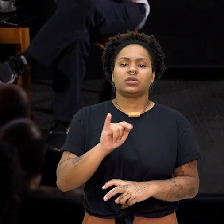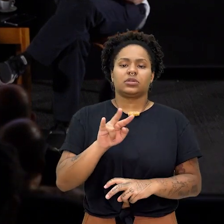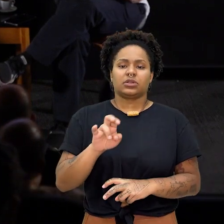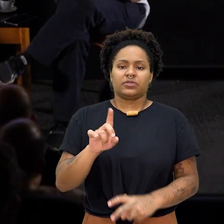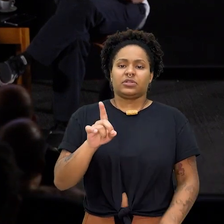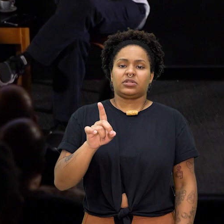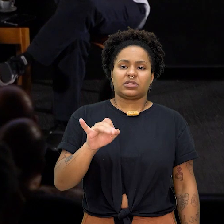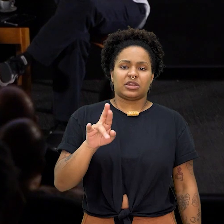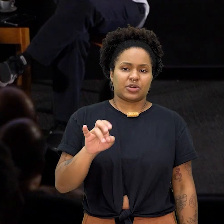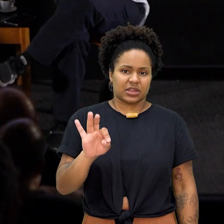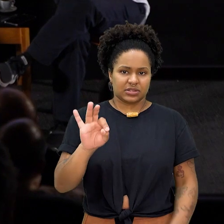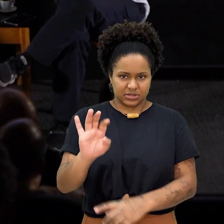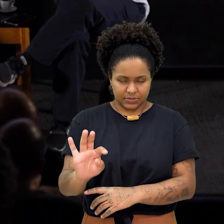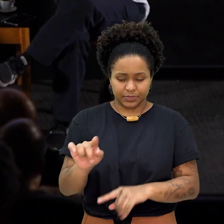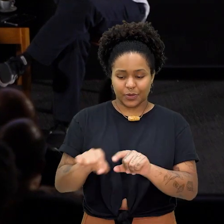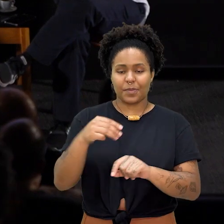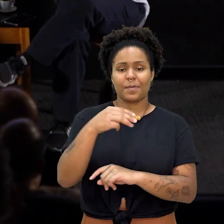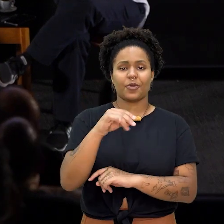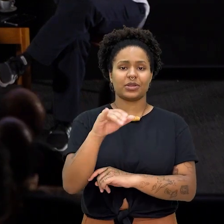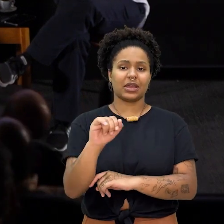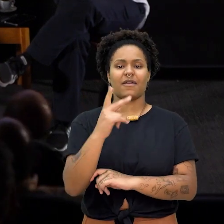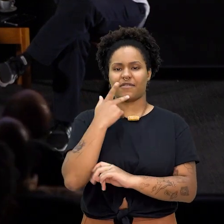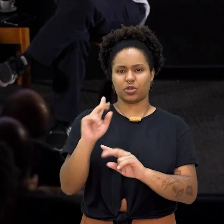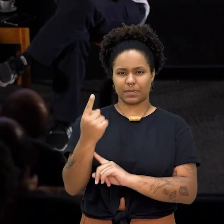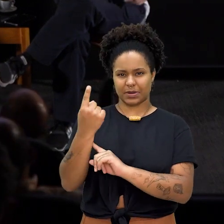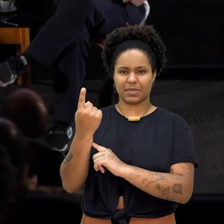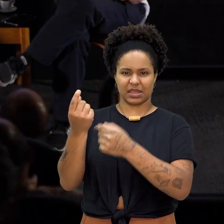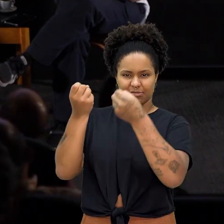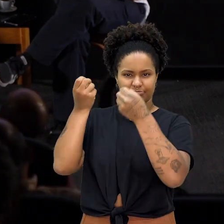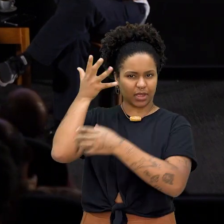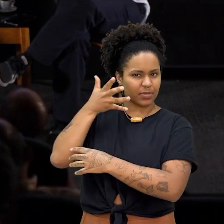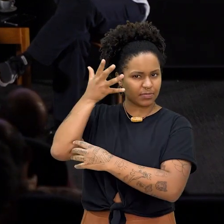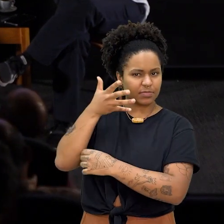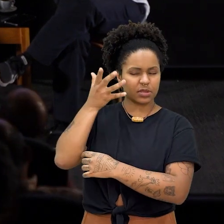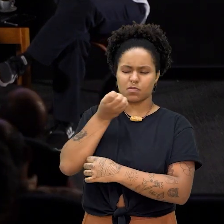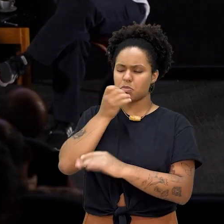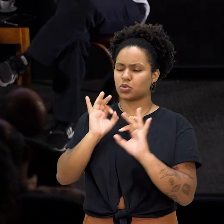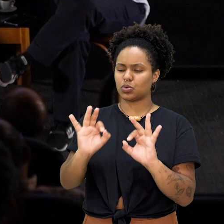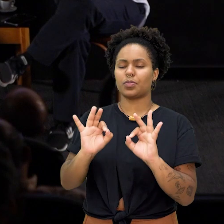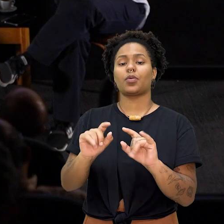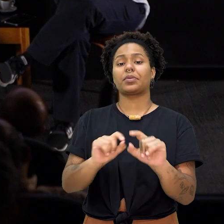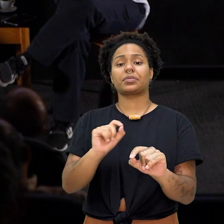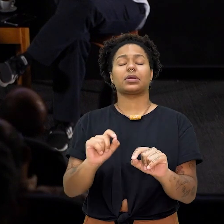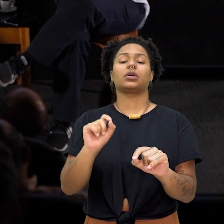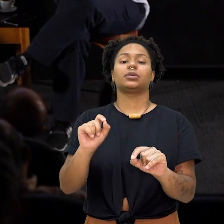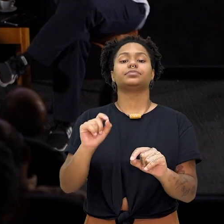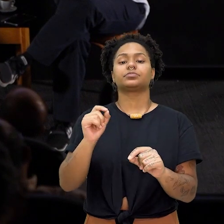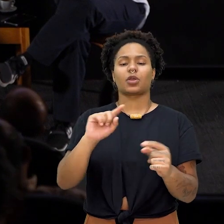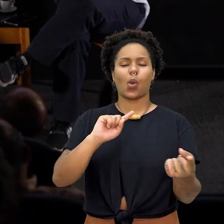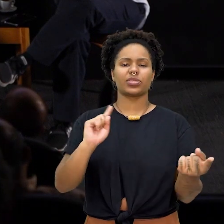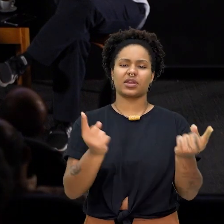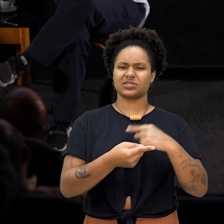Directly, que eu acho que a Mônica tocou na primeira fala dela, né? De forma muito boa, Mônica, que é assim,